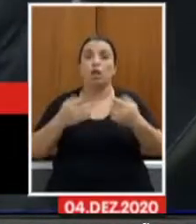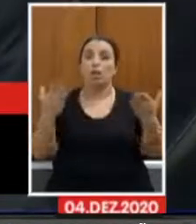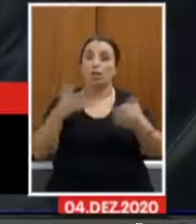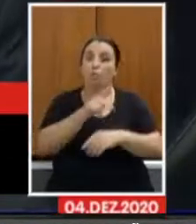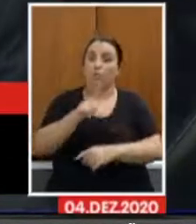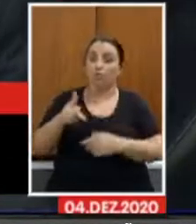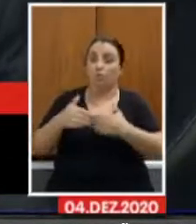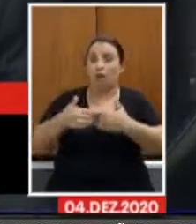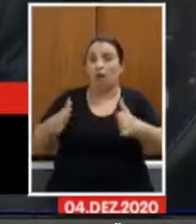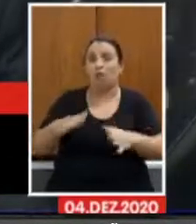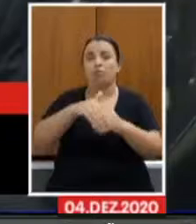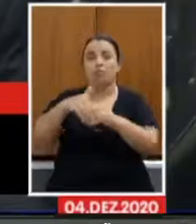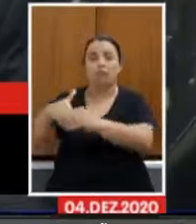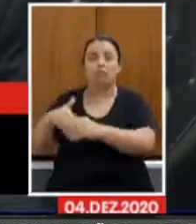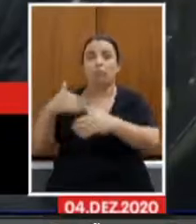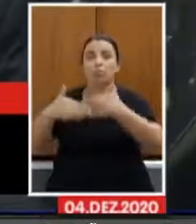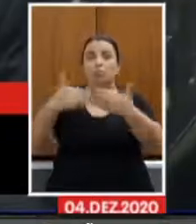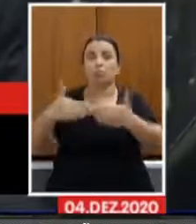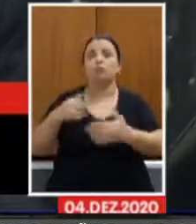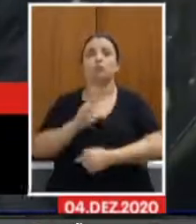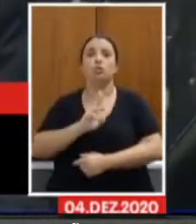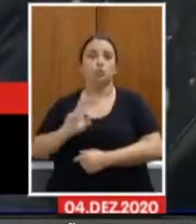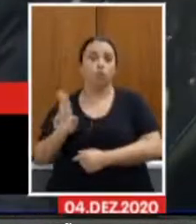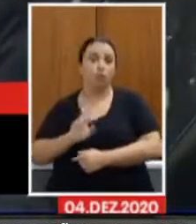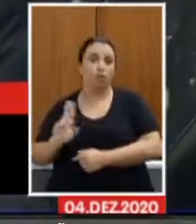à votação pelo processo nominal.